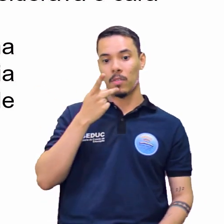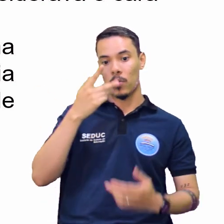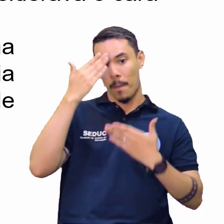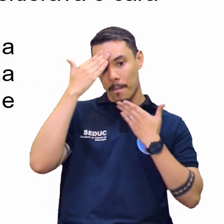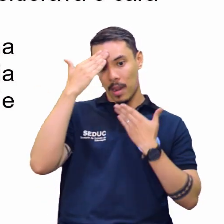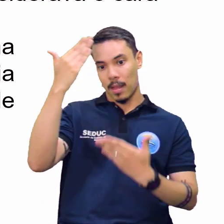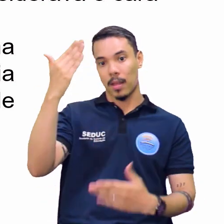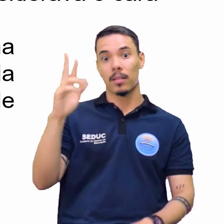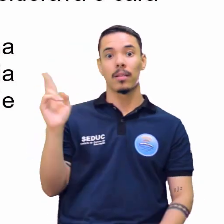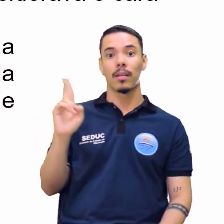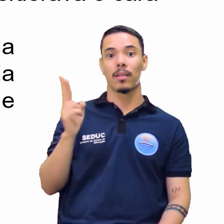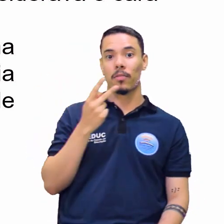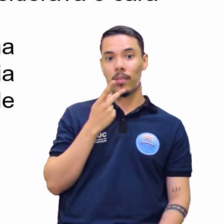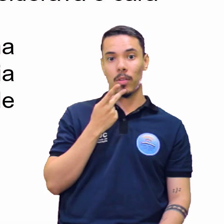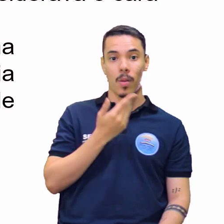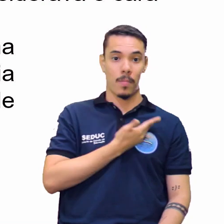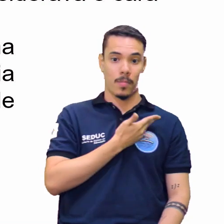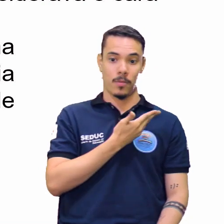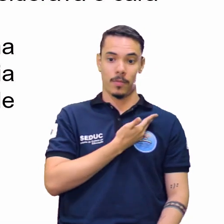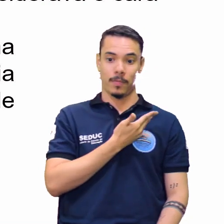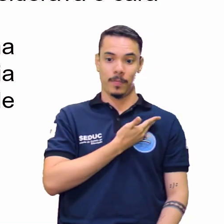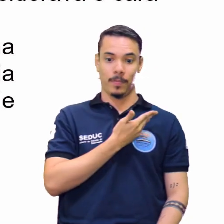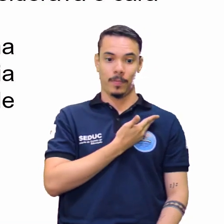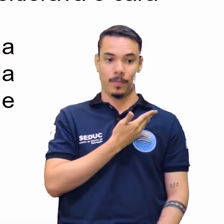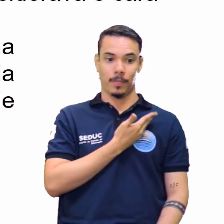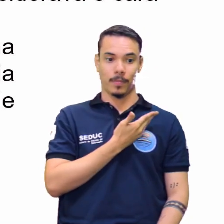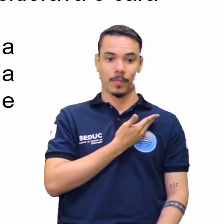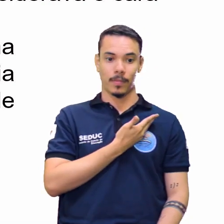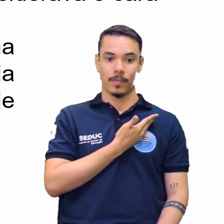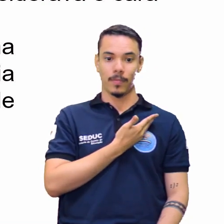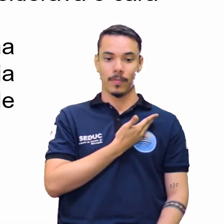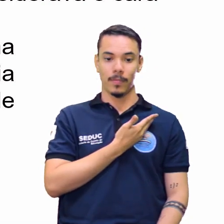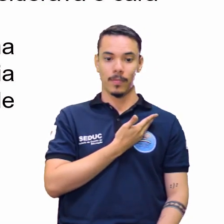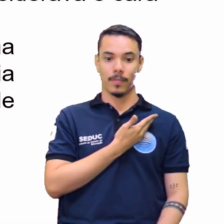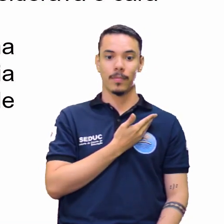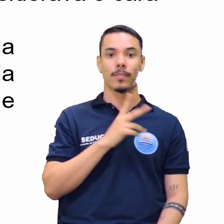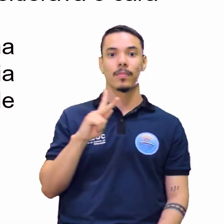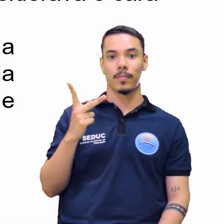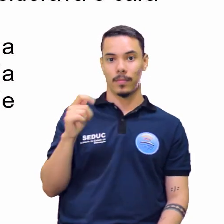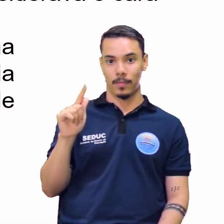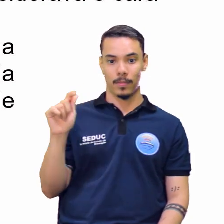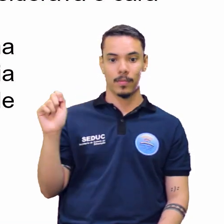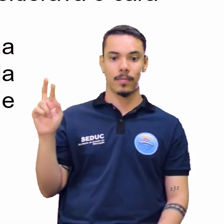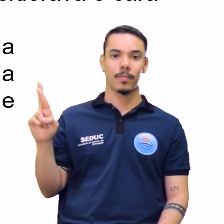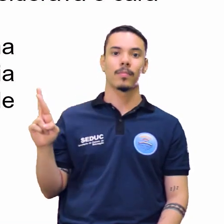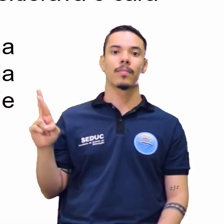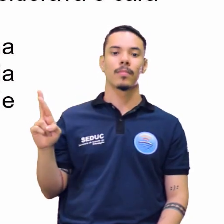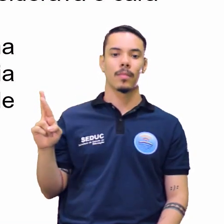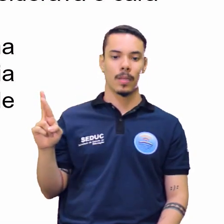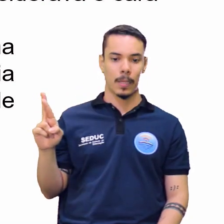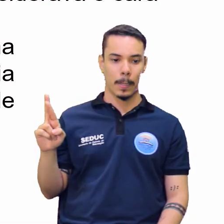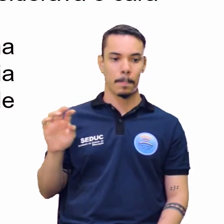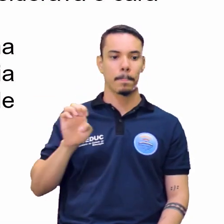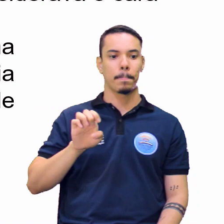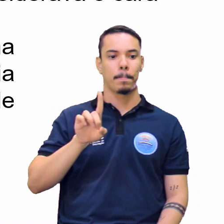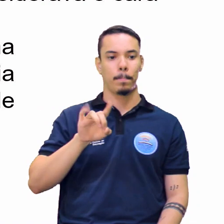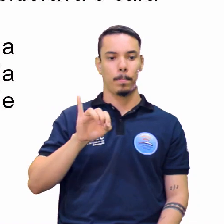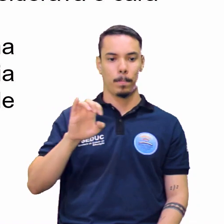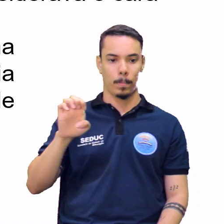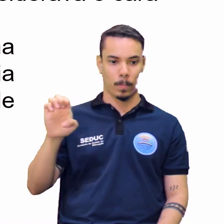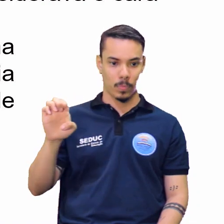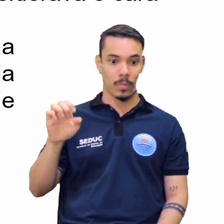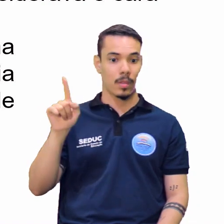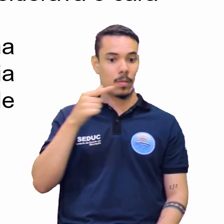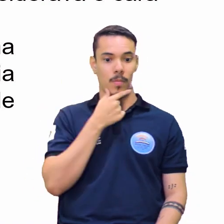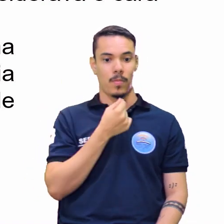Quem que tá falando obrigado eu amigo De andar né é o EDGE é